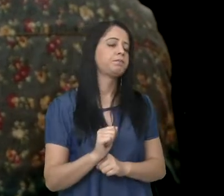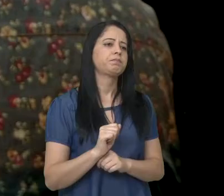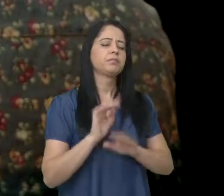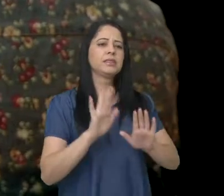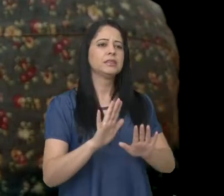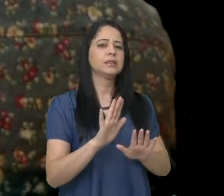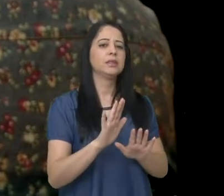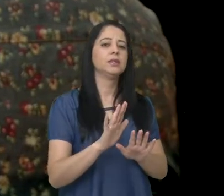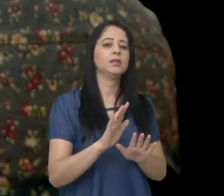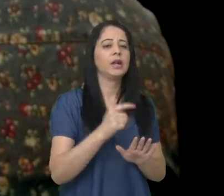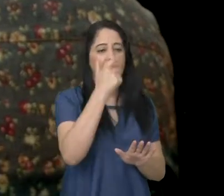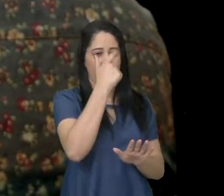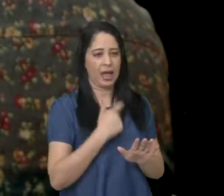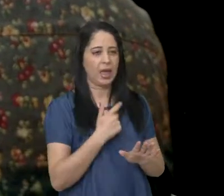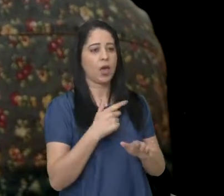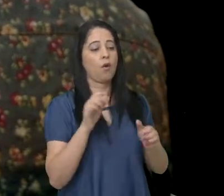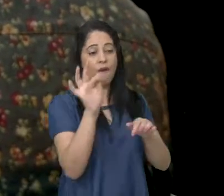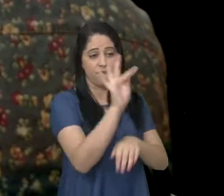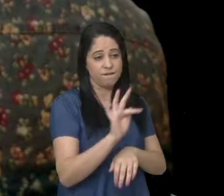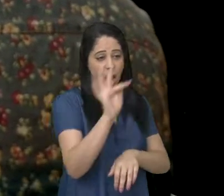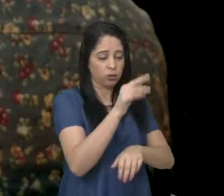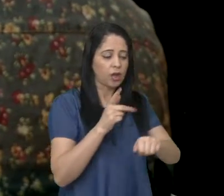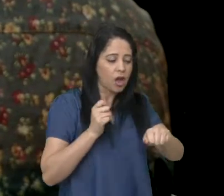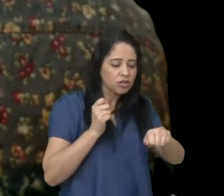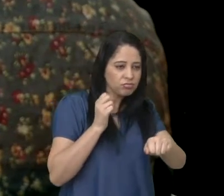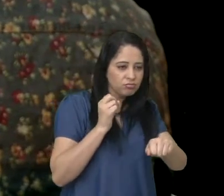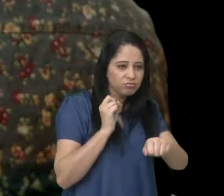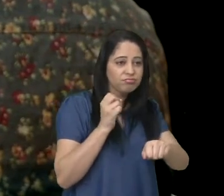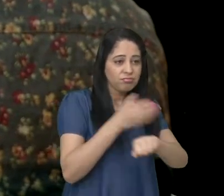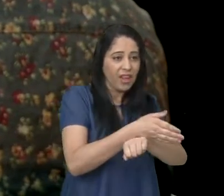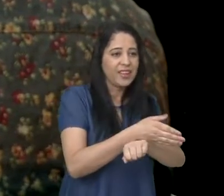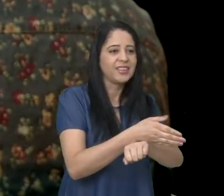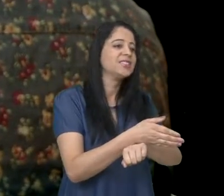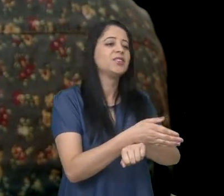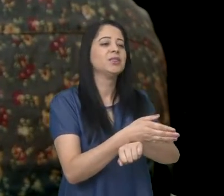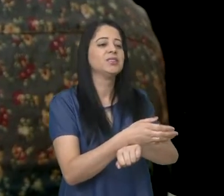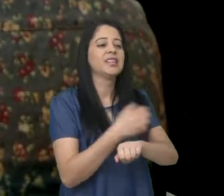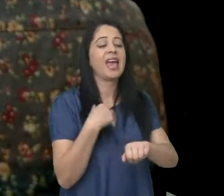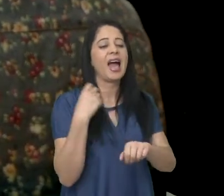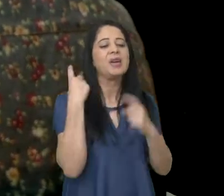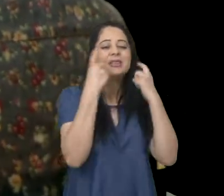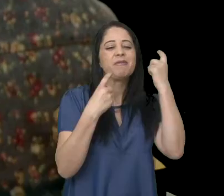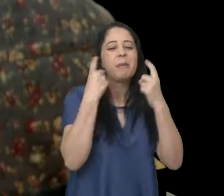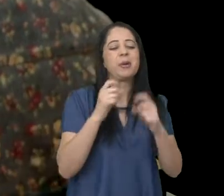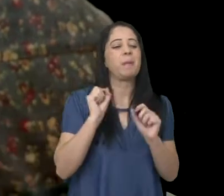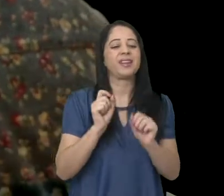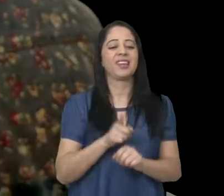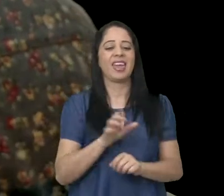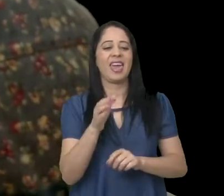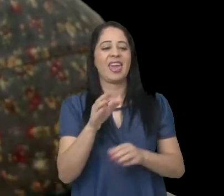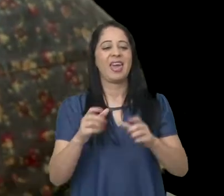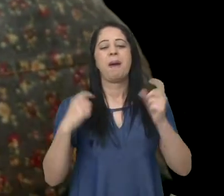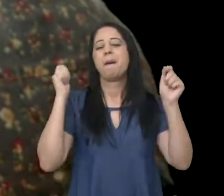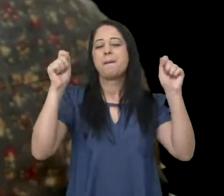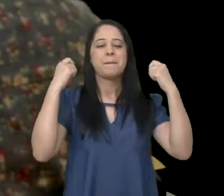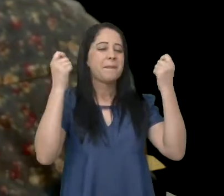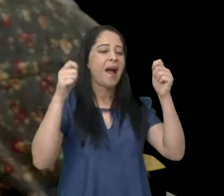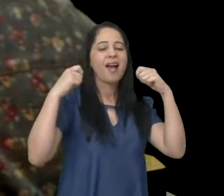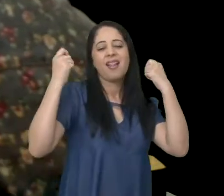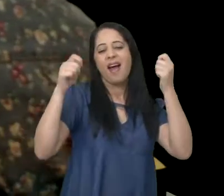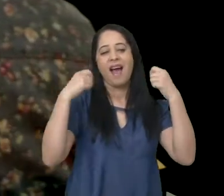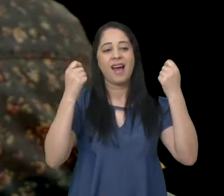entrei para o DA de Serviço Social, eu estava preocupada com tal de um baile, de primeiro ano. E o pessoal